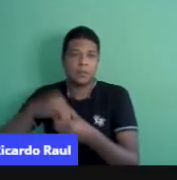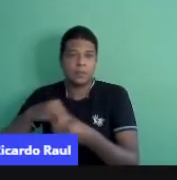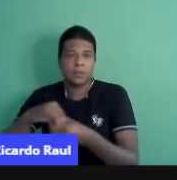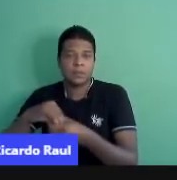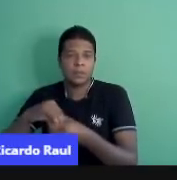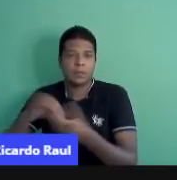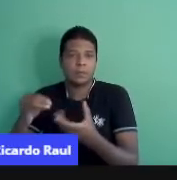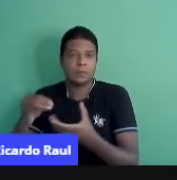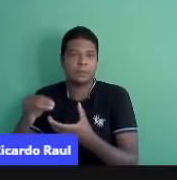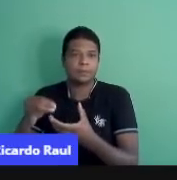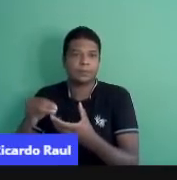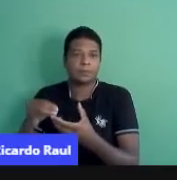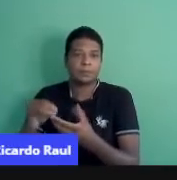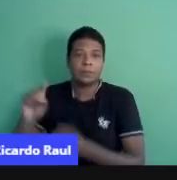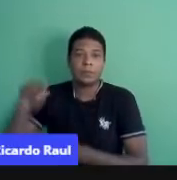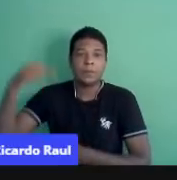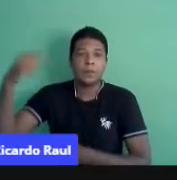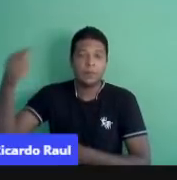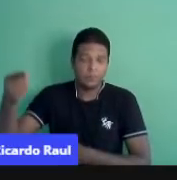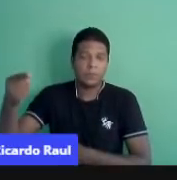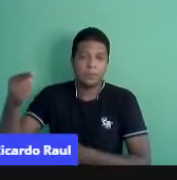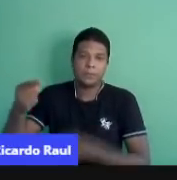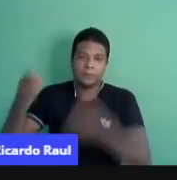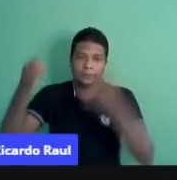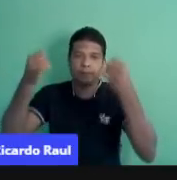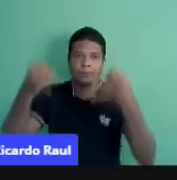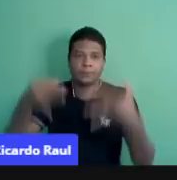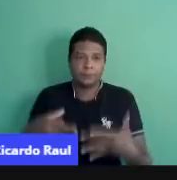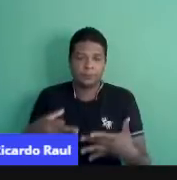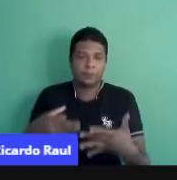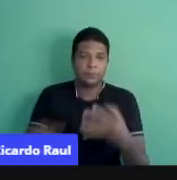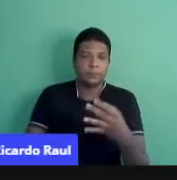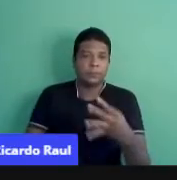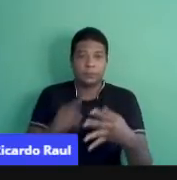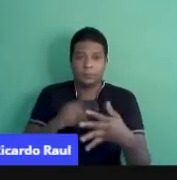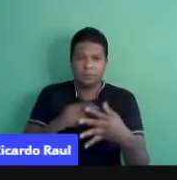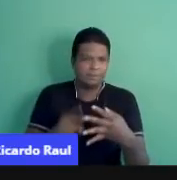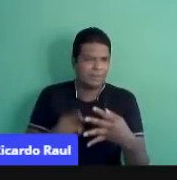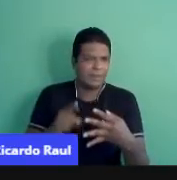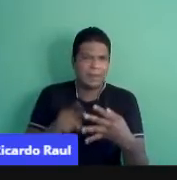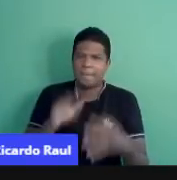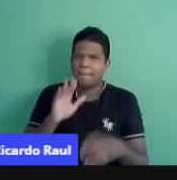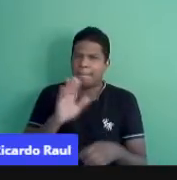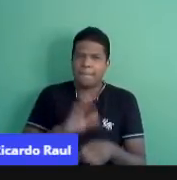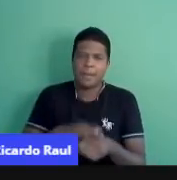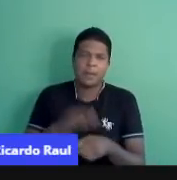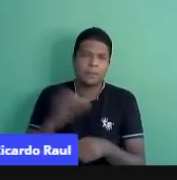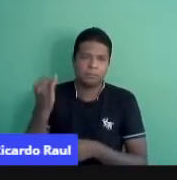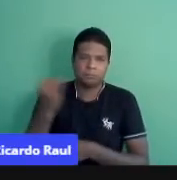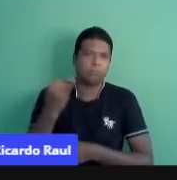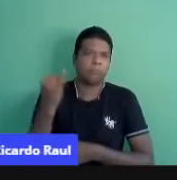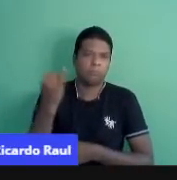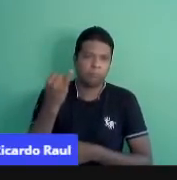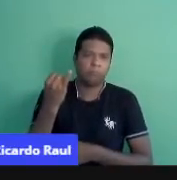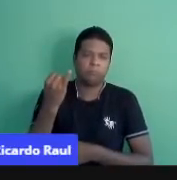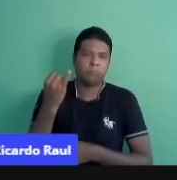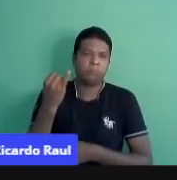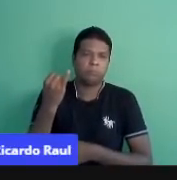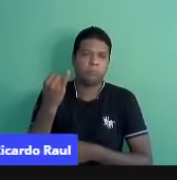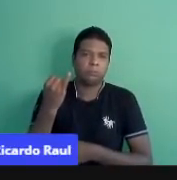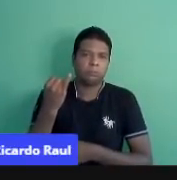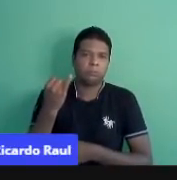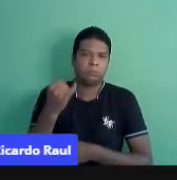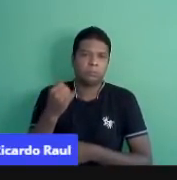mas deste e do próximo que nós vamos falar, são os dois campos que mais se destacam quando se fala